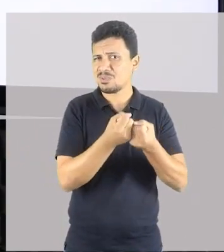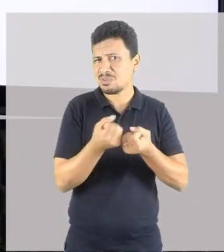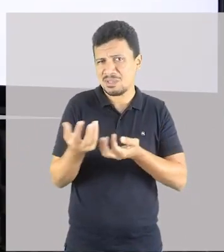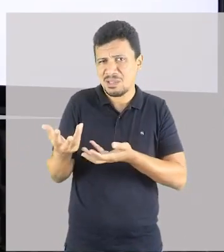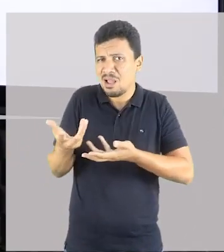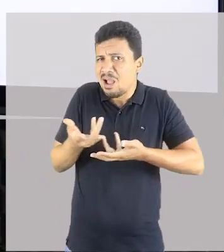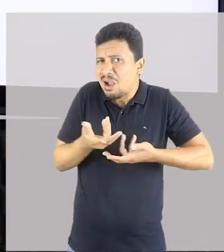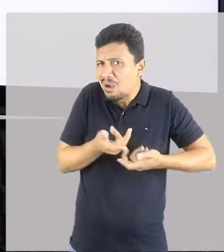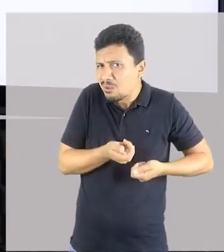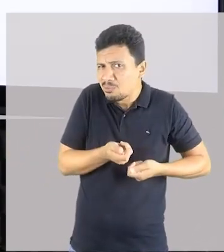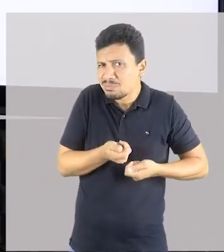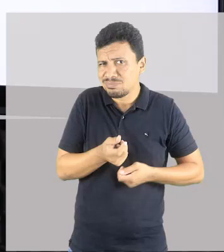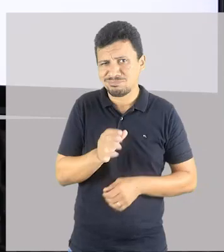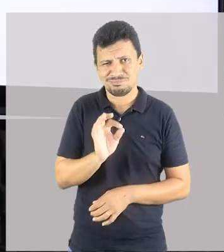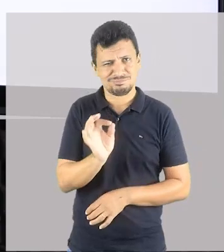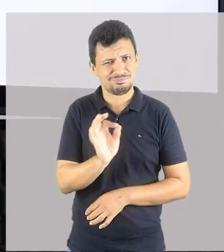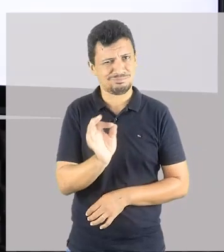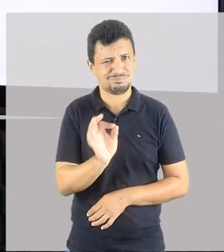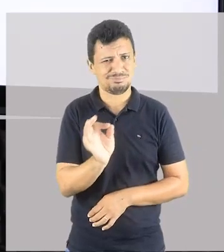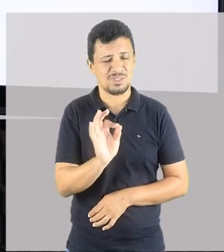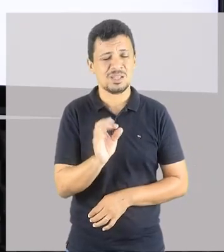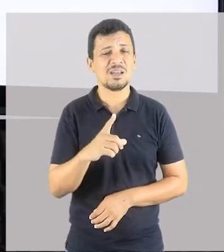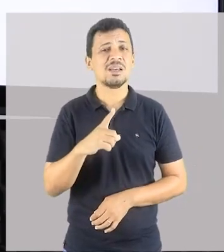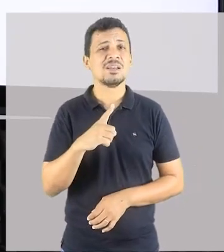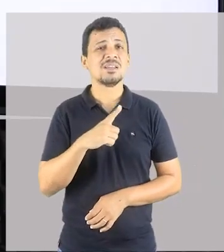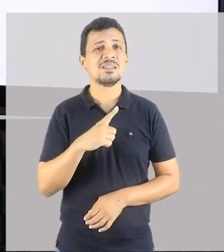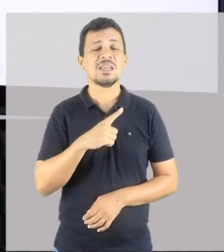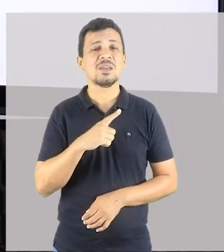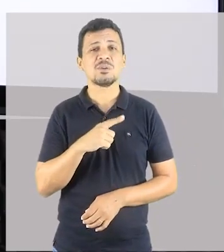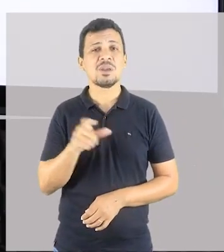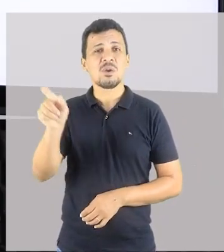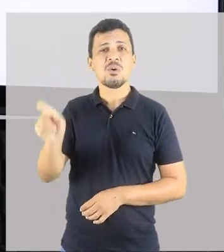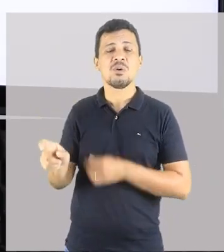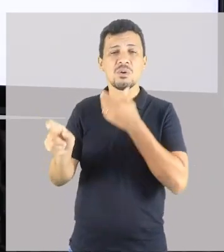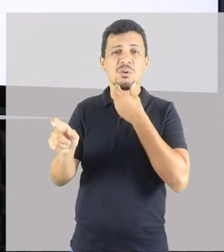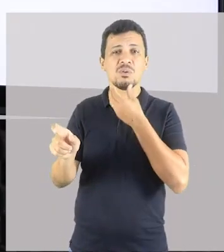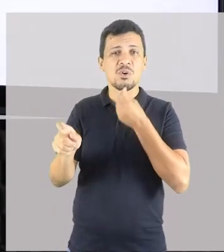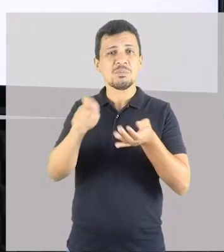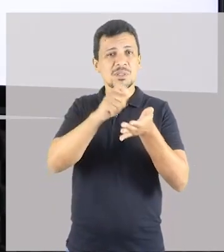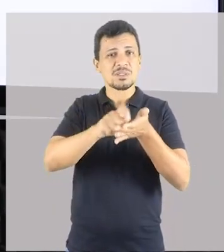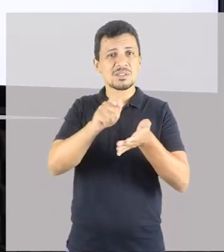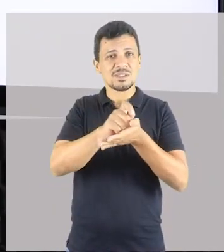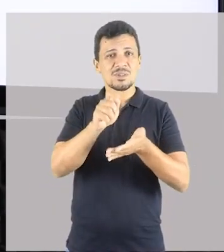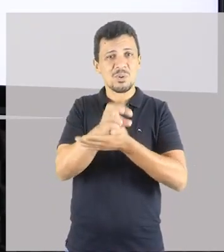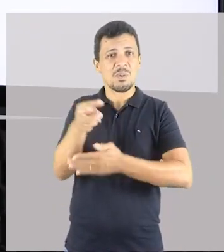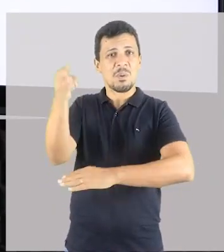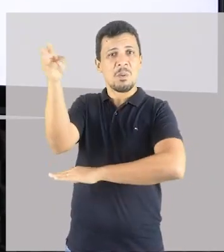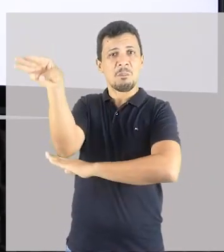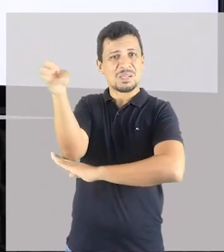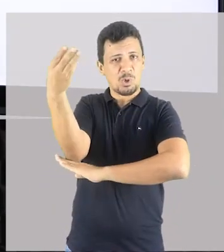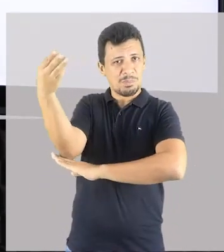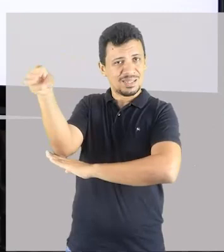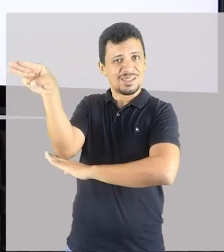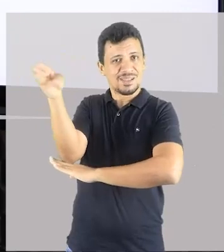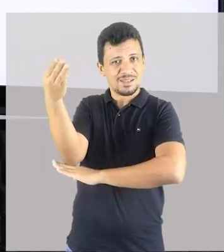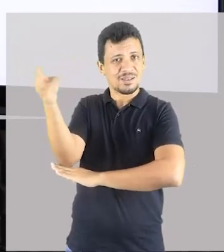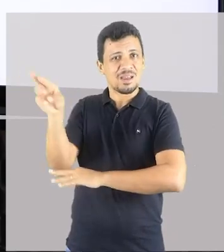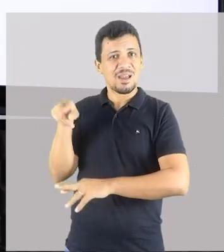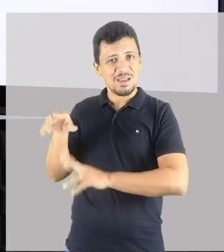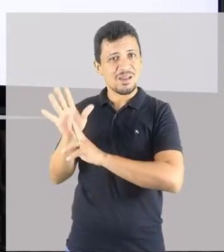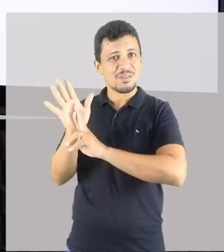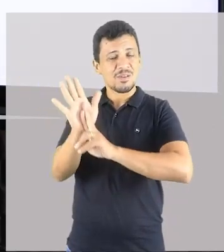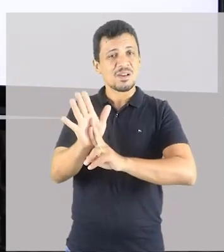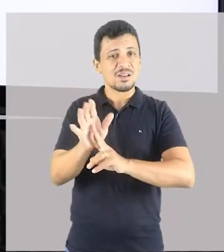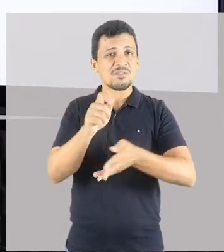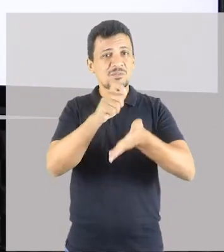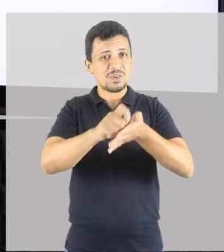acolhido, certo? Então, você tem até mesmo a situação de Manuel Bandeira, que é um dos representantes dessa fase. Ele vai fazer um poema,